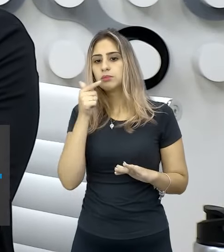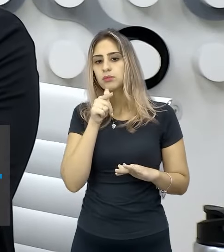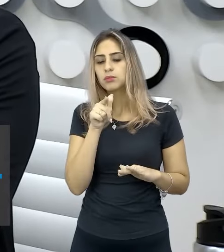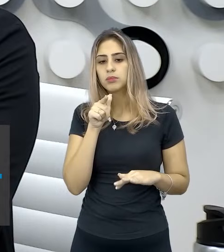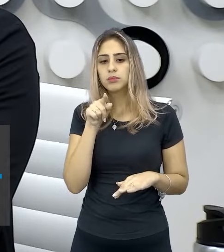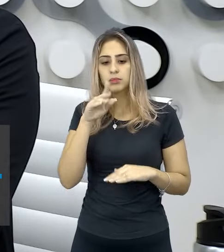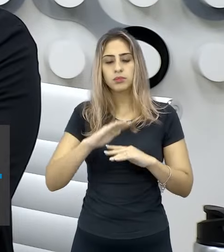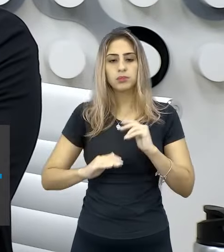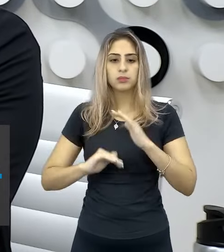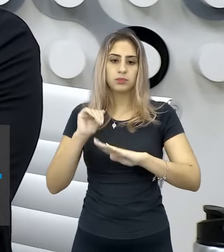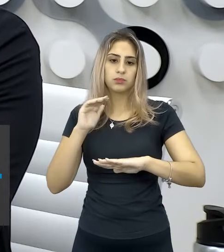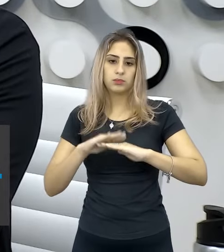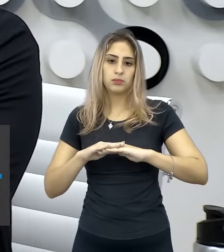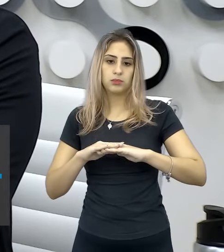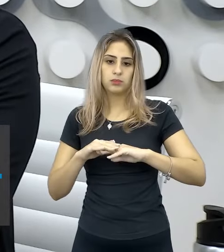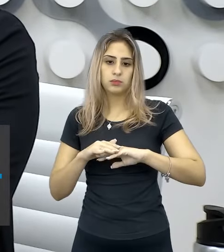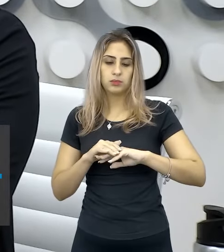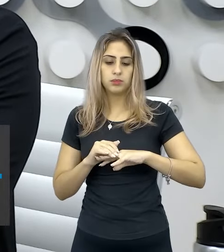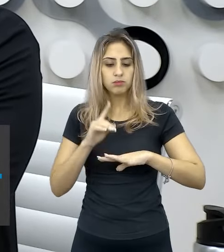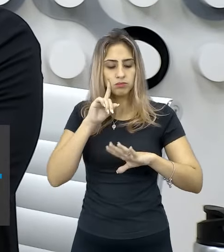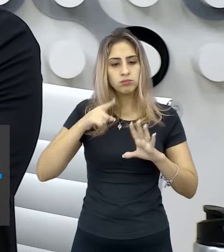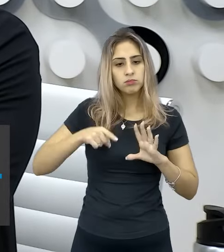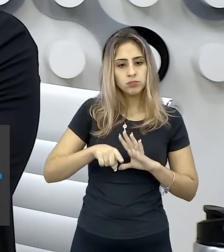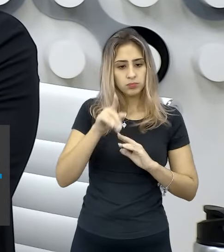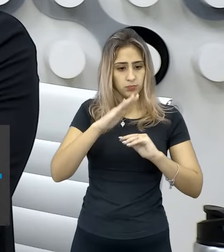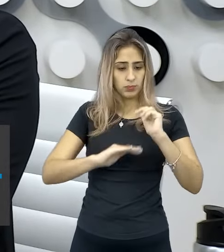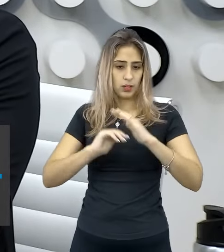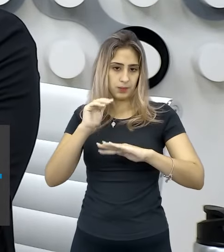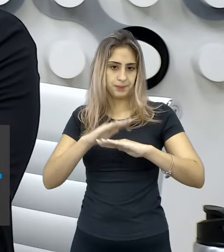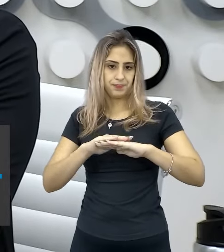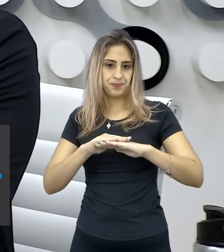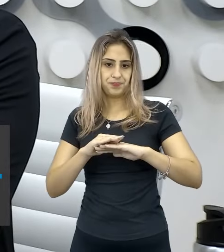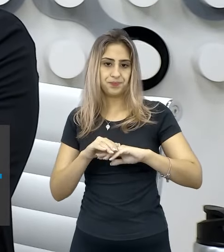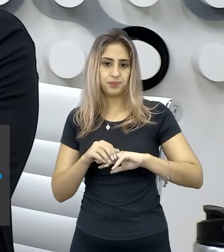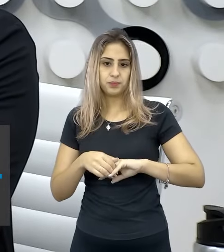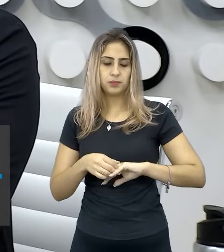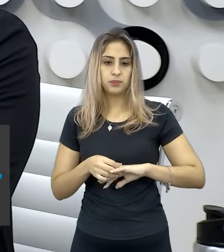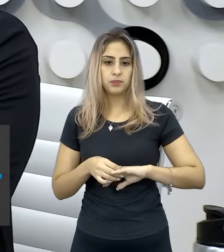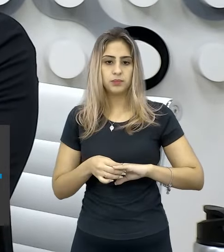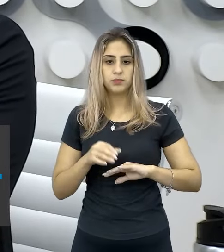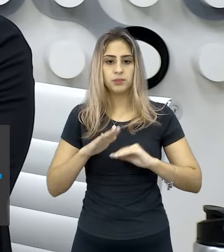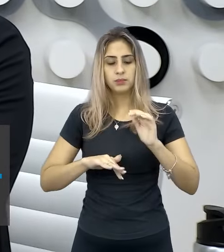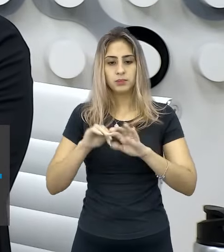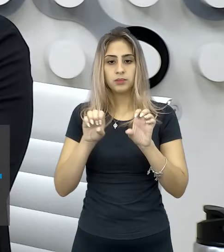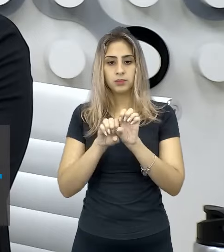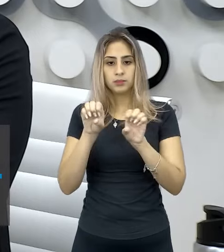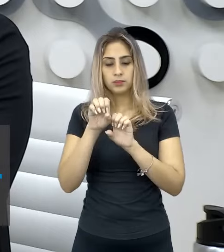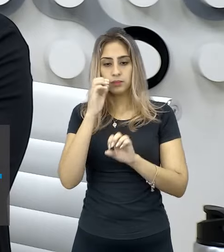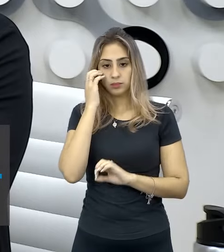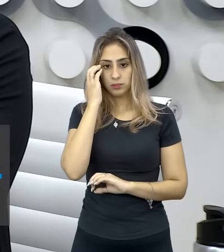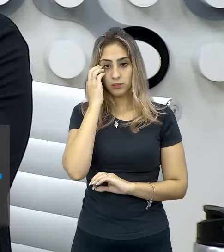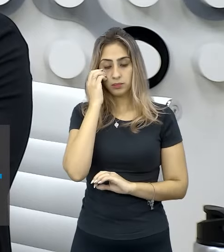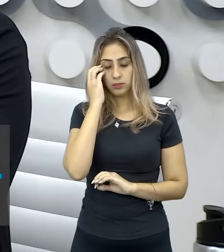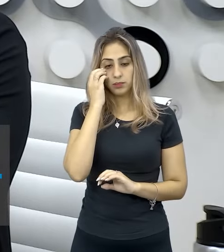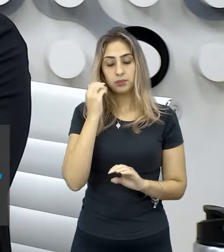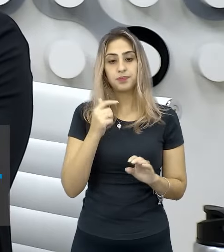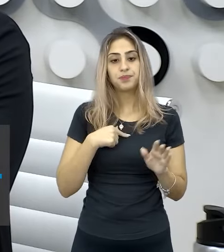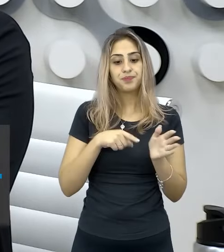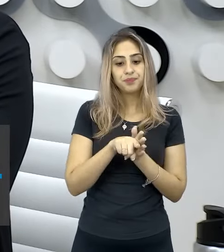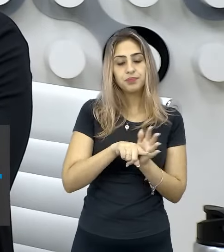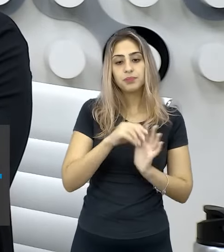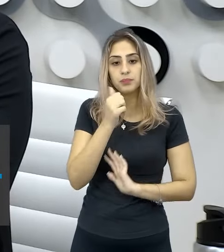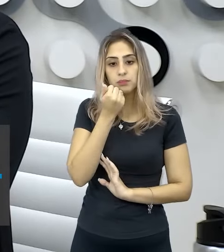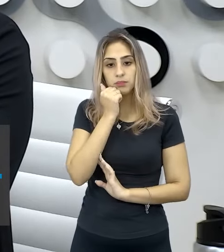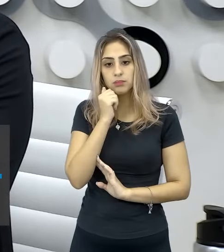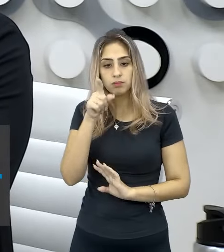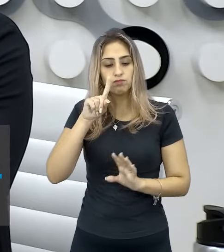essa habilidade, para aprofundar, essa habilidade, a habilidade do eixo estruturante é a investigação científica